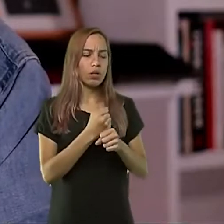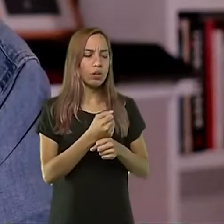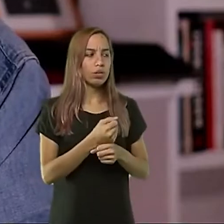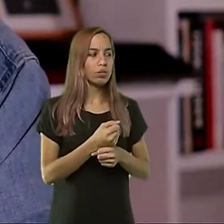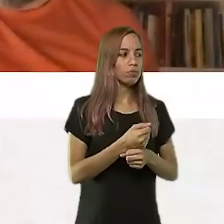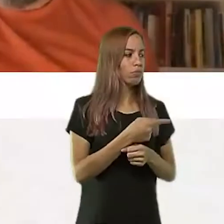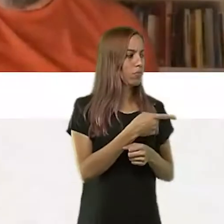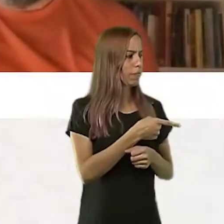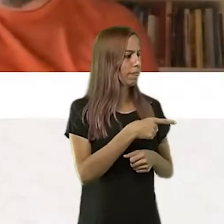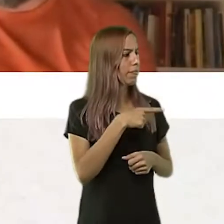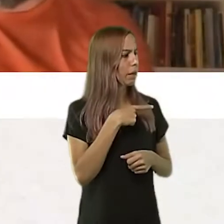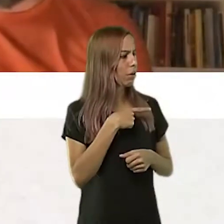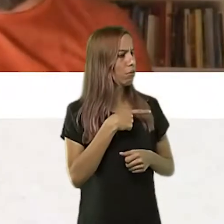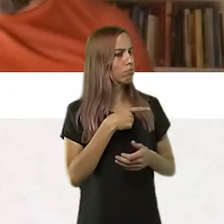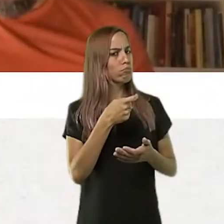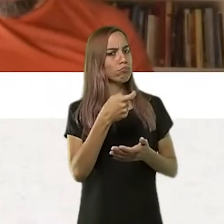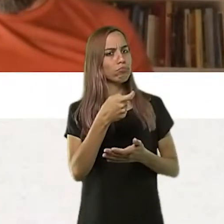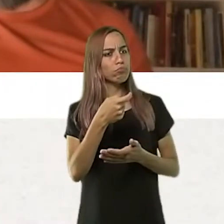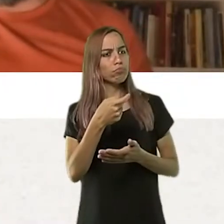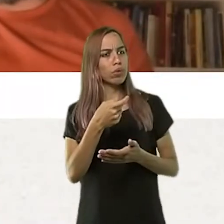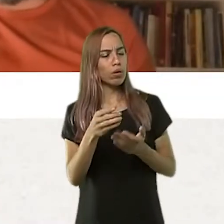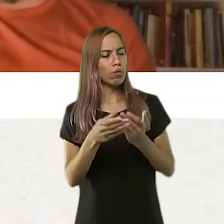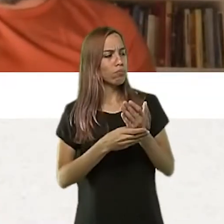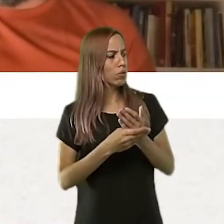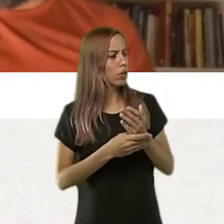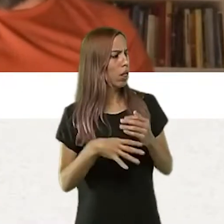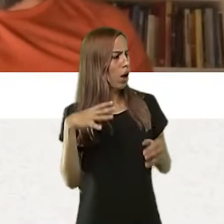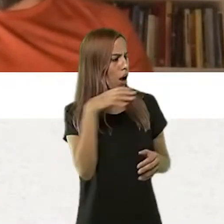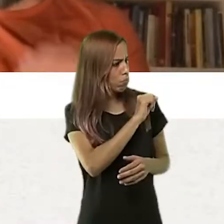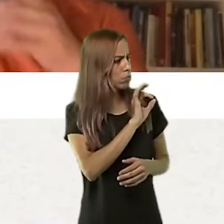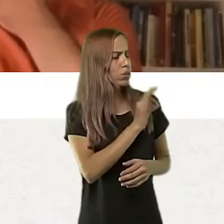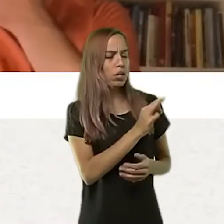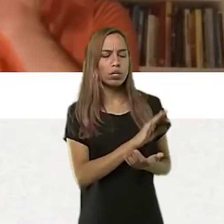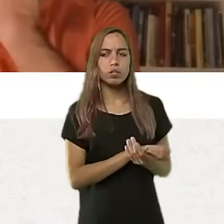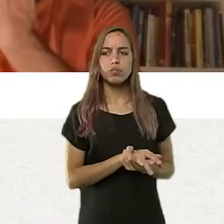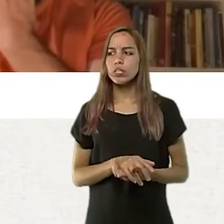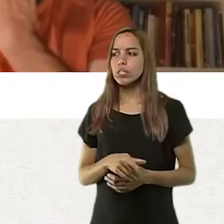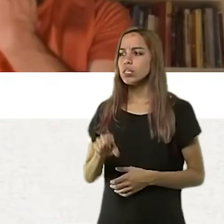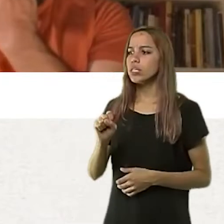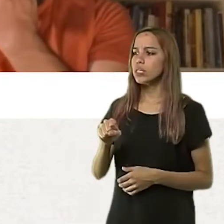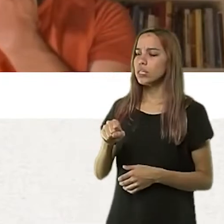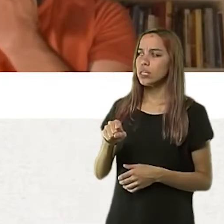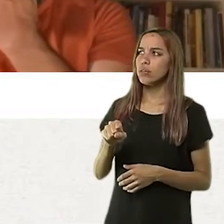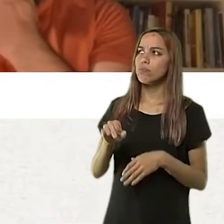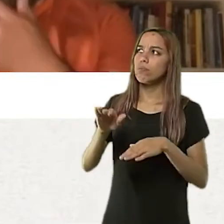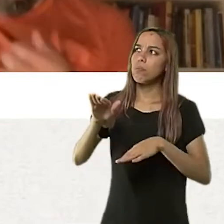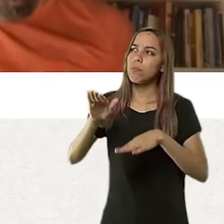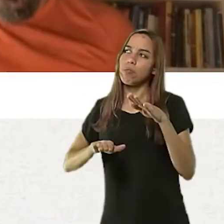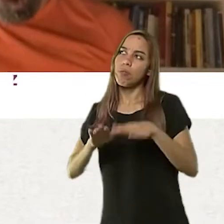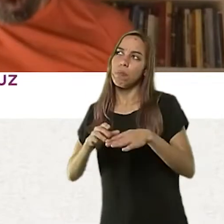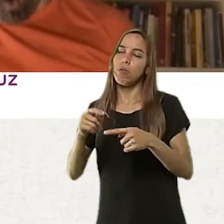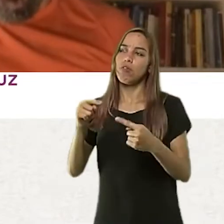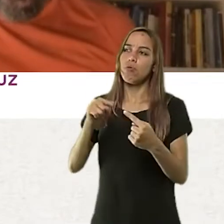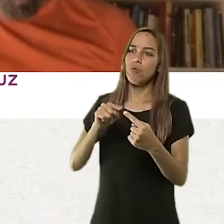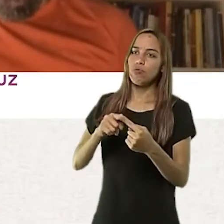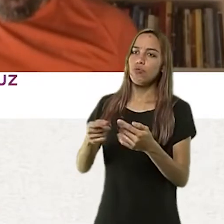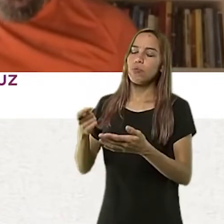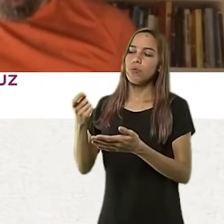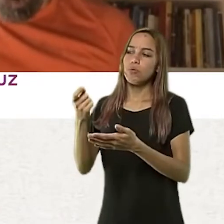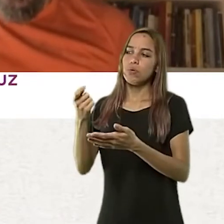escrita, né? Sim, tem também que ver com o tipo de escrita, com aquilo que pretendemos